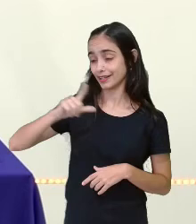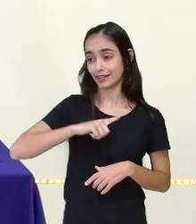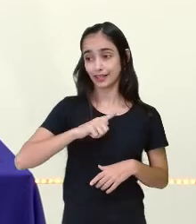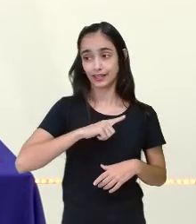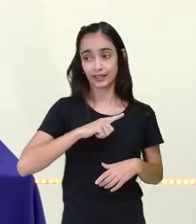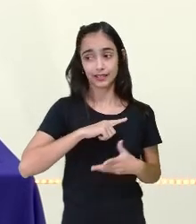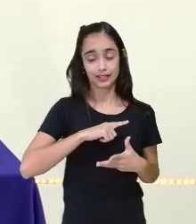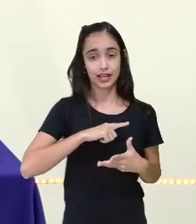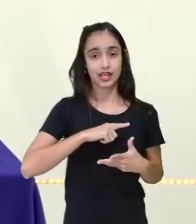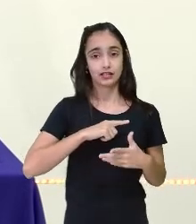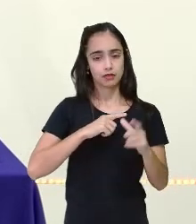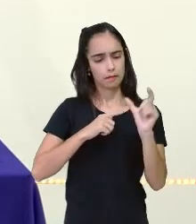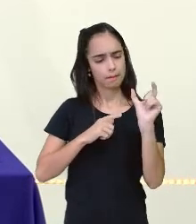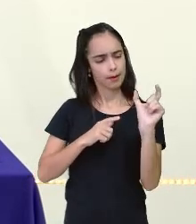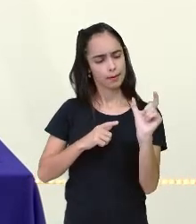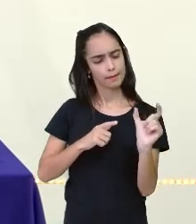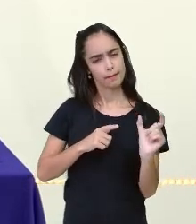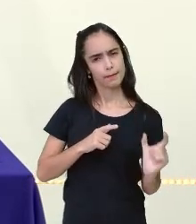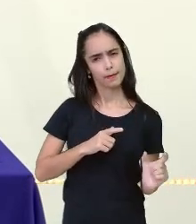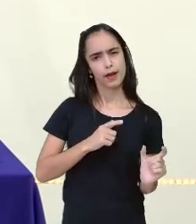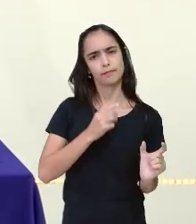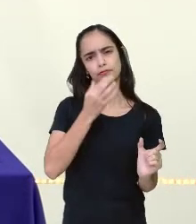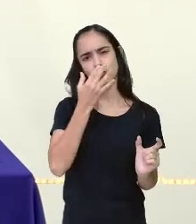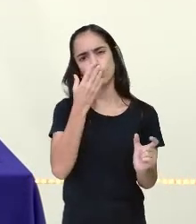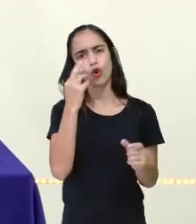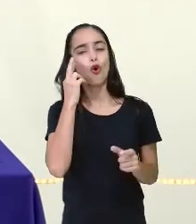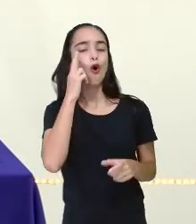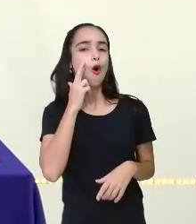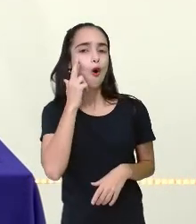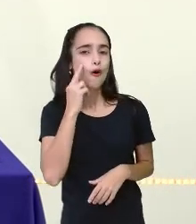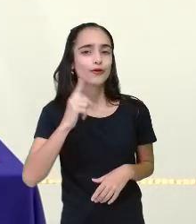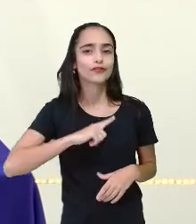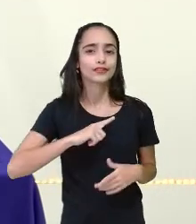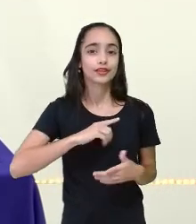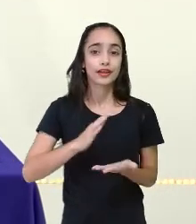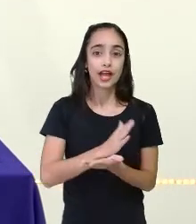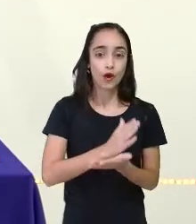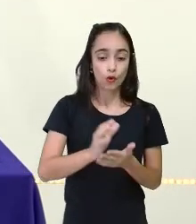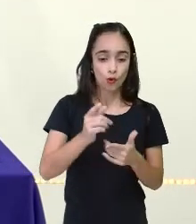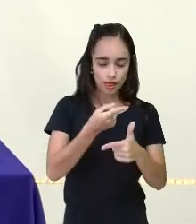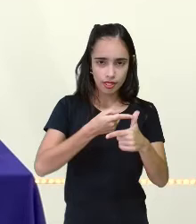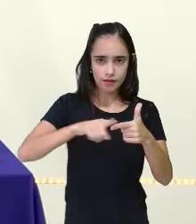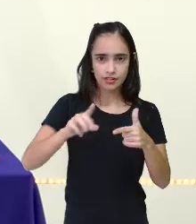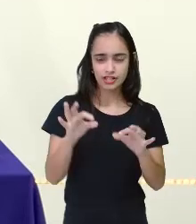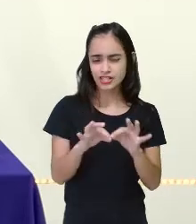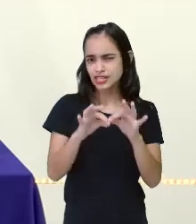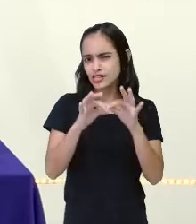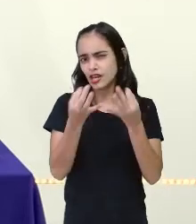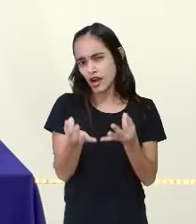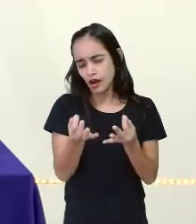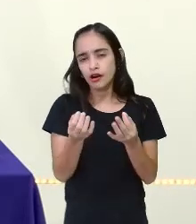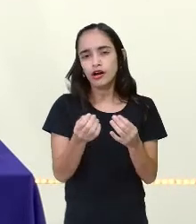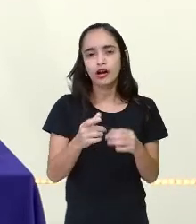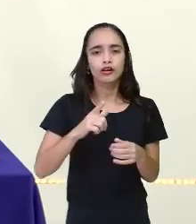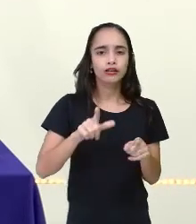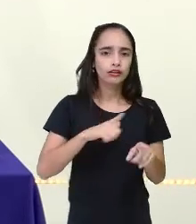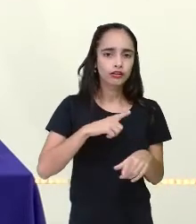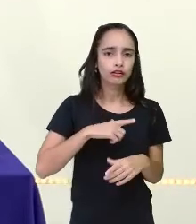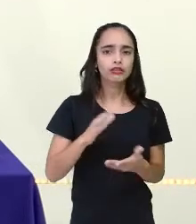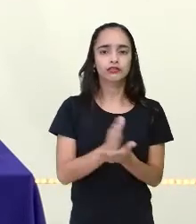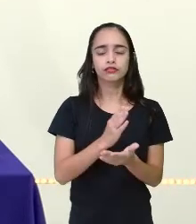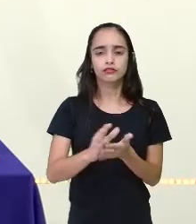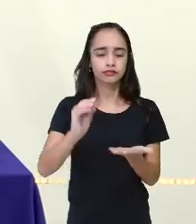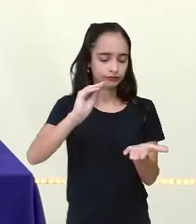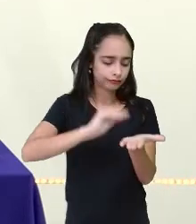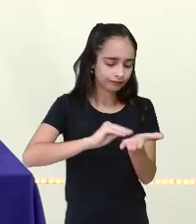de rosa, nós temos algumas divisões aqui simples, em que algumas vão estar sobrando, vai ter o resto, vai